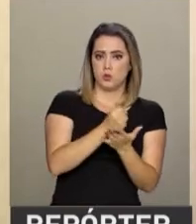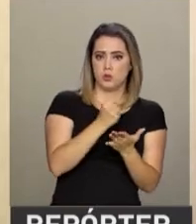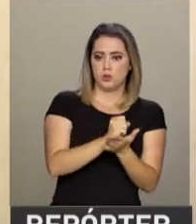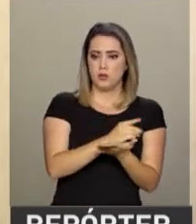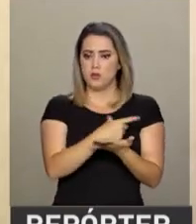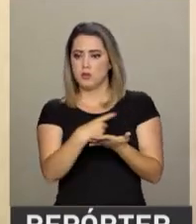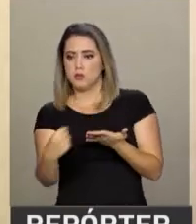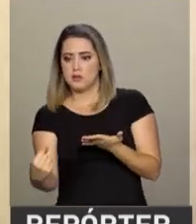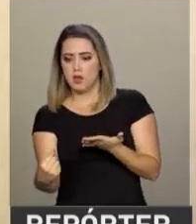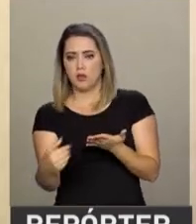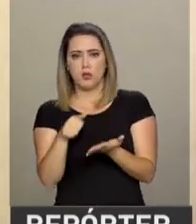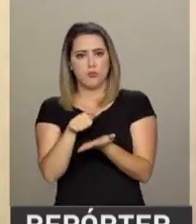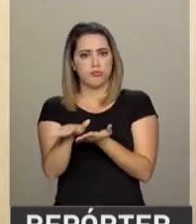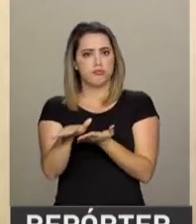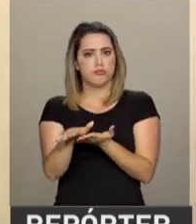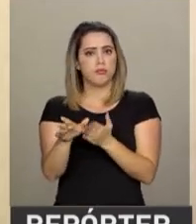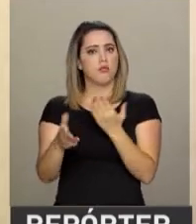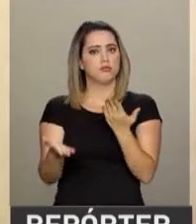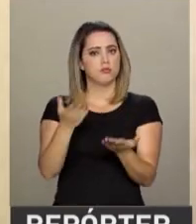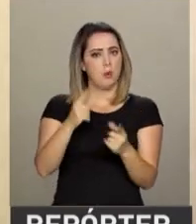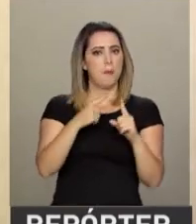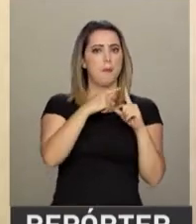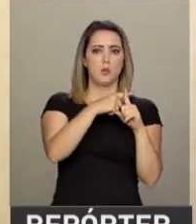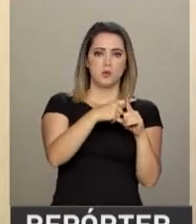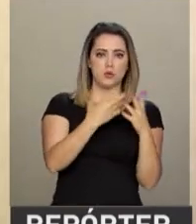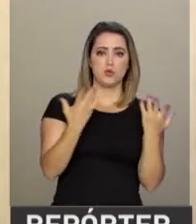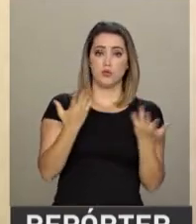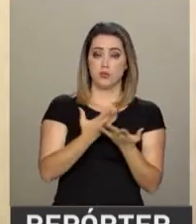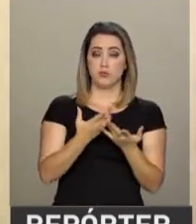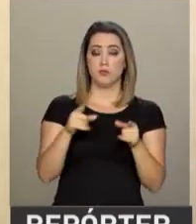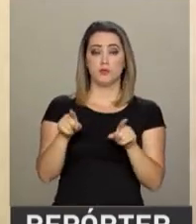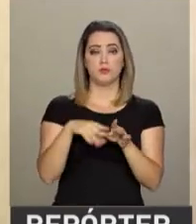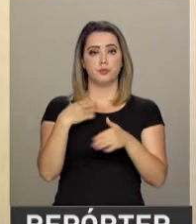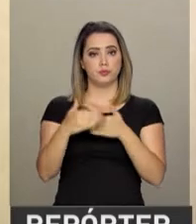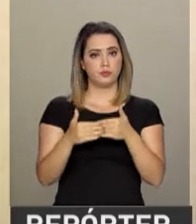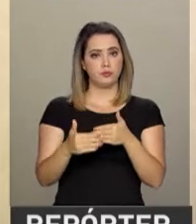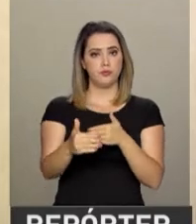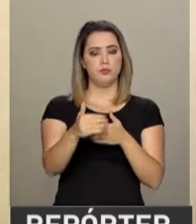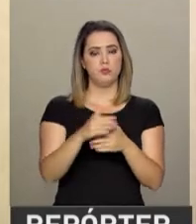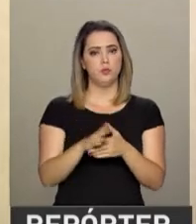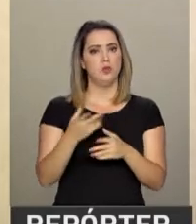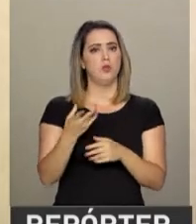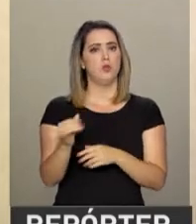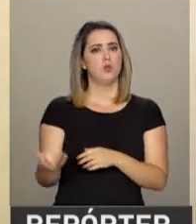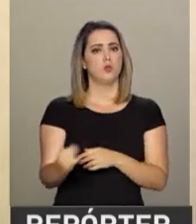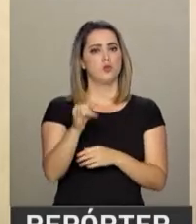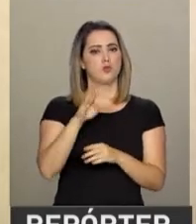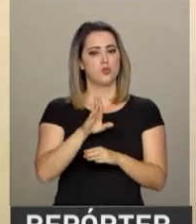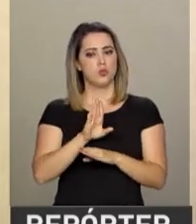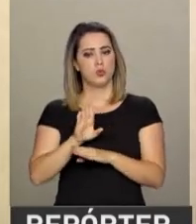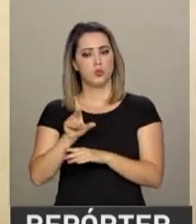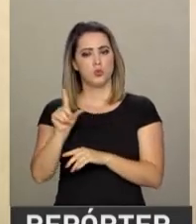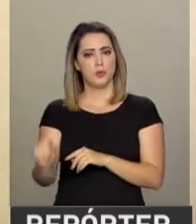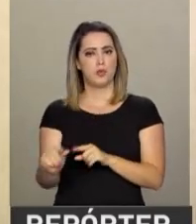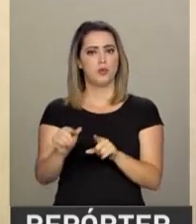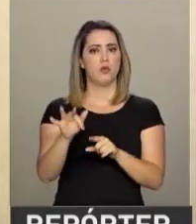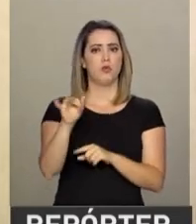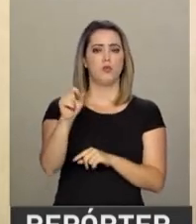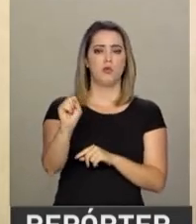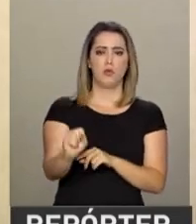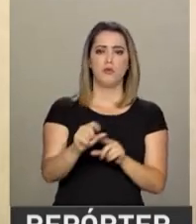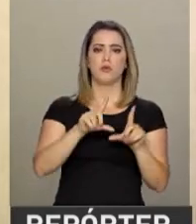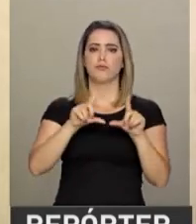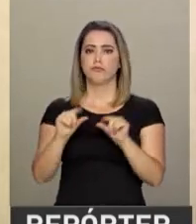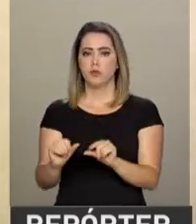positivo, isso cria um efeito muito positivo para o varejo daqui para frente. Crédito ajuda, FGTS ajuda, inflação